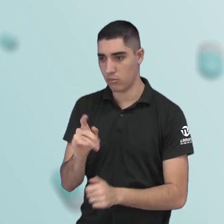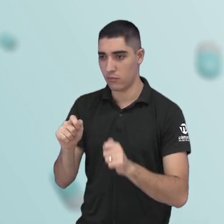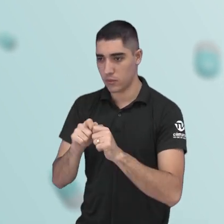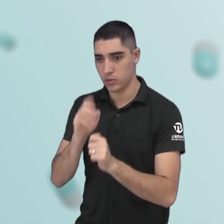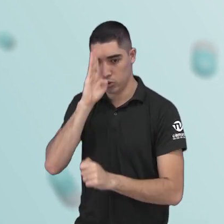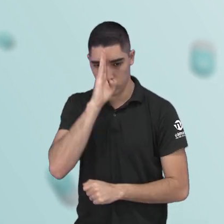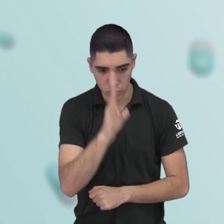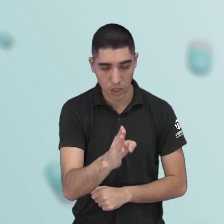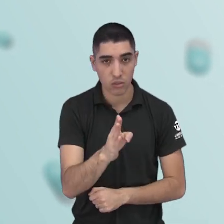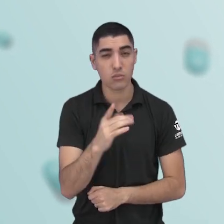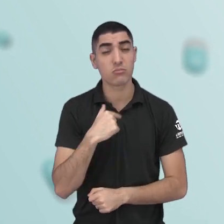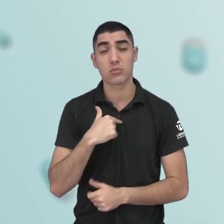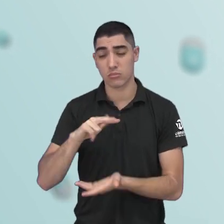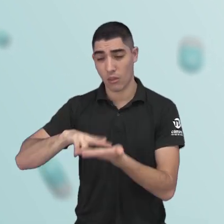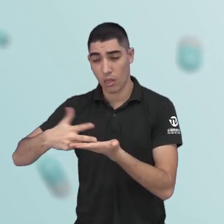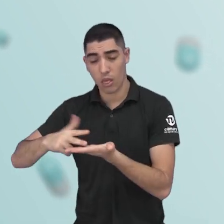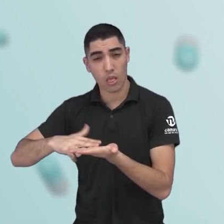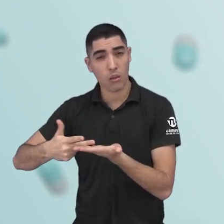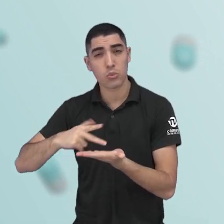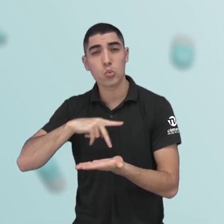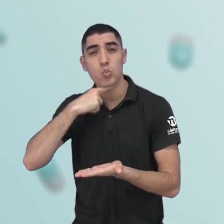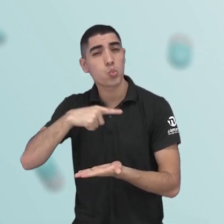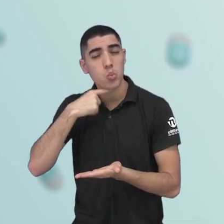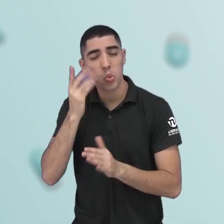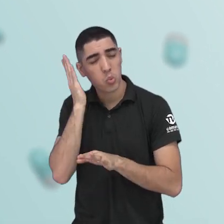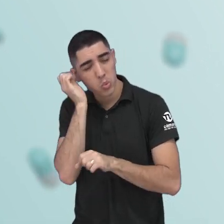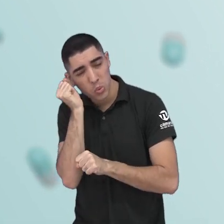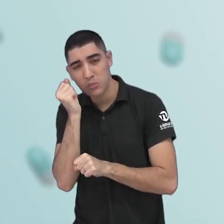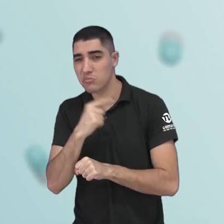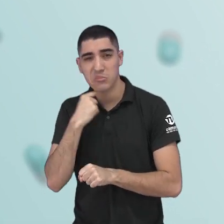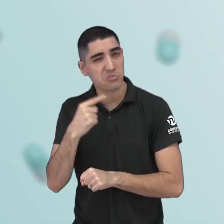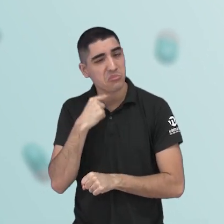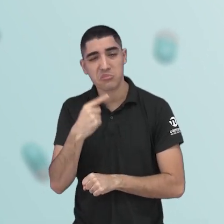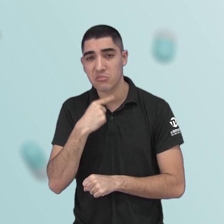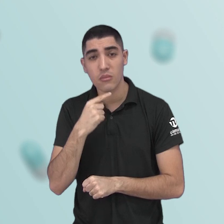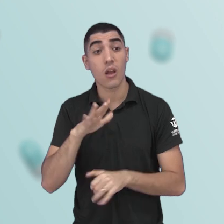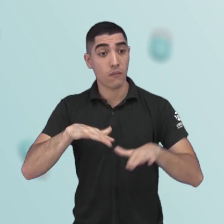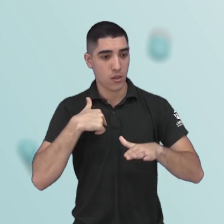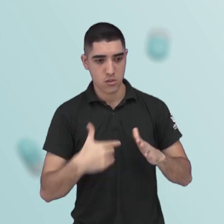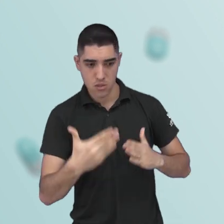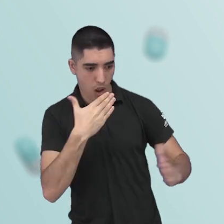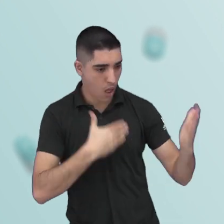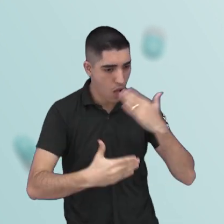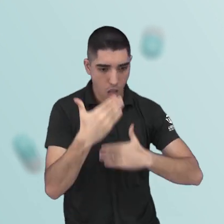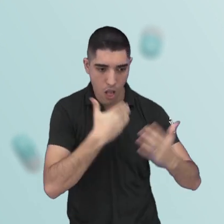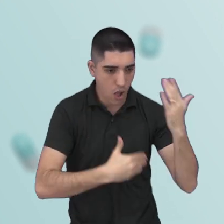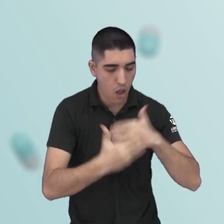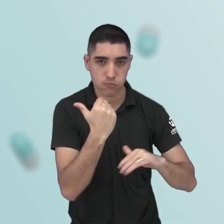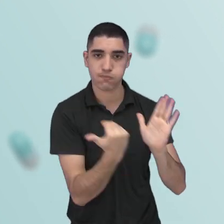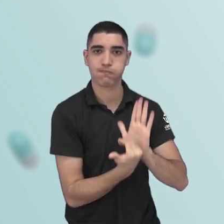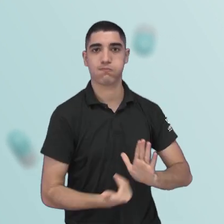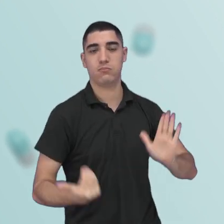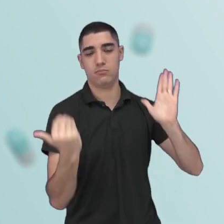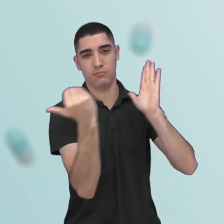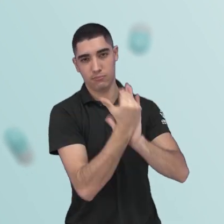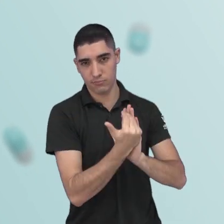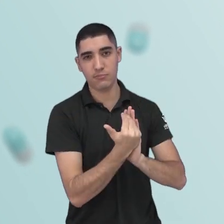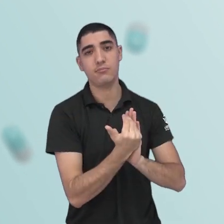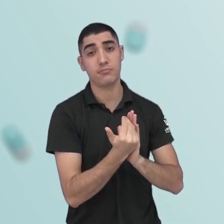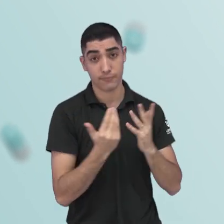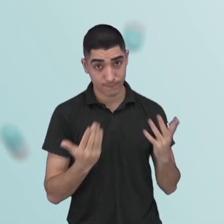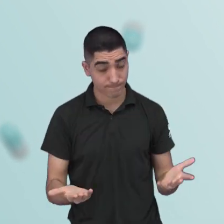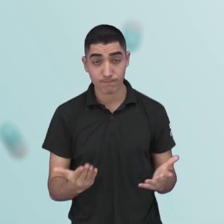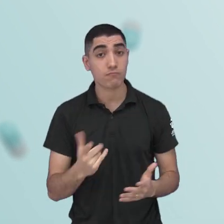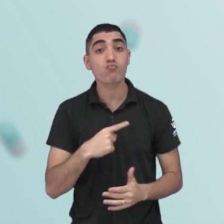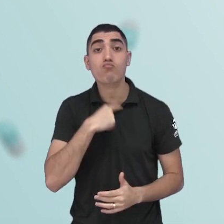Pela a dificuldade de dormir, está tendo insônia, está comendo demais, né? O excesso de alimentação, não